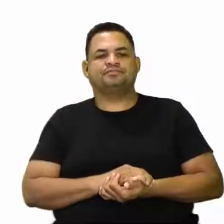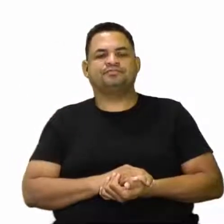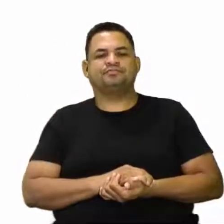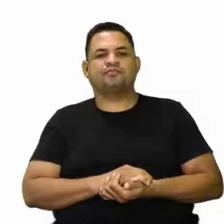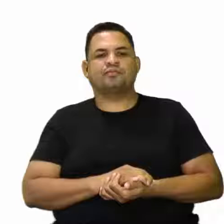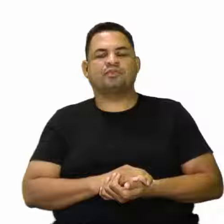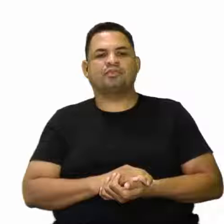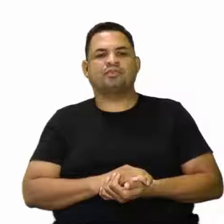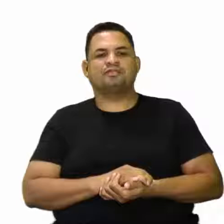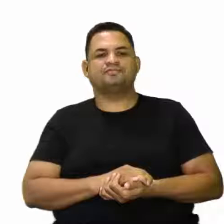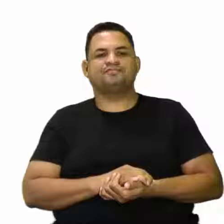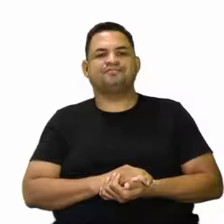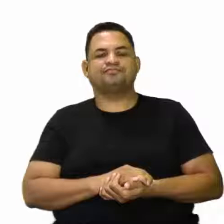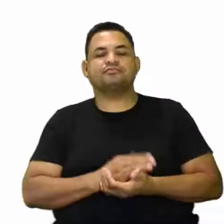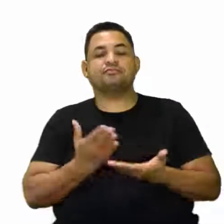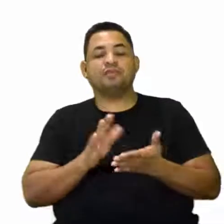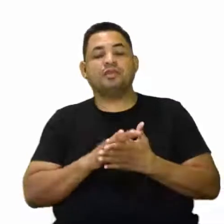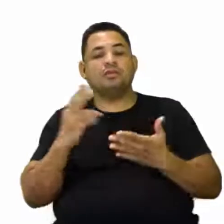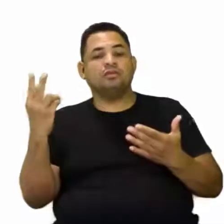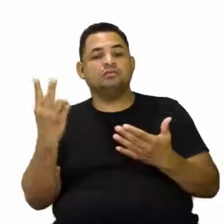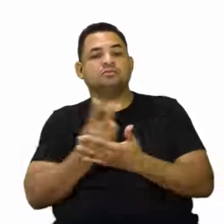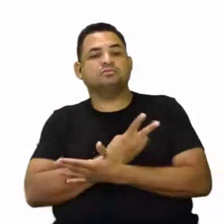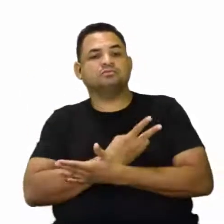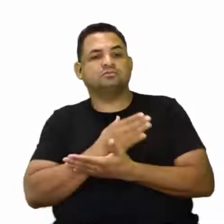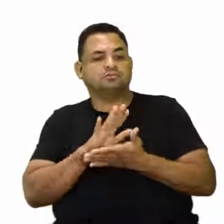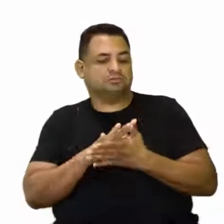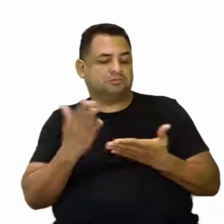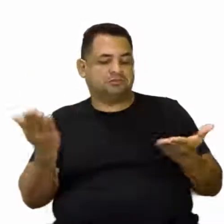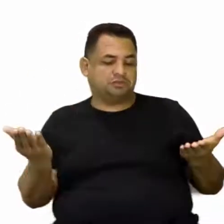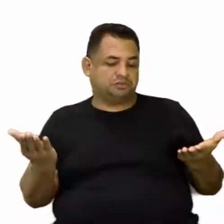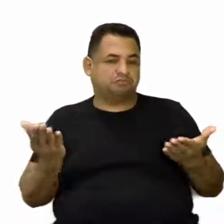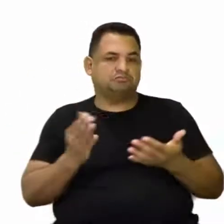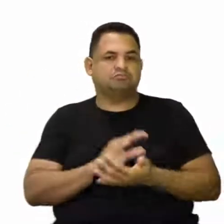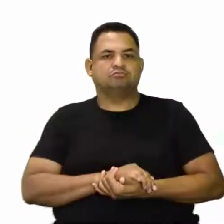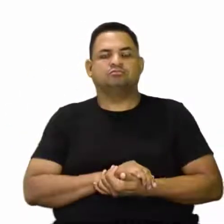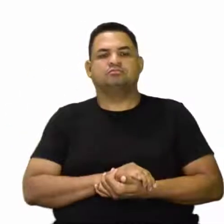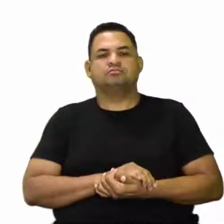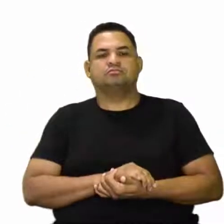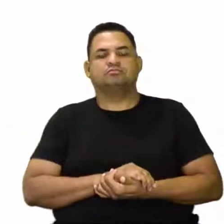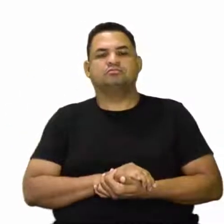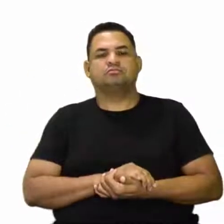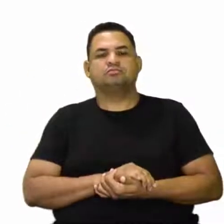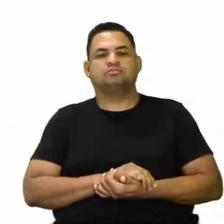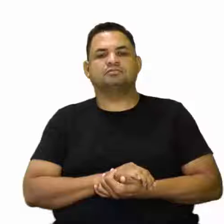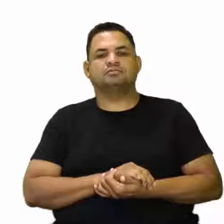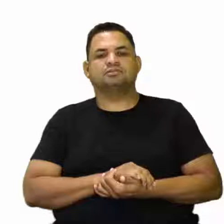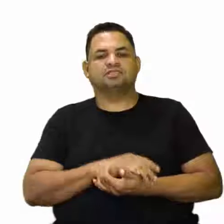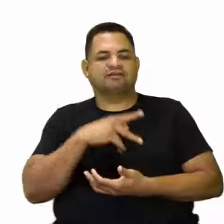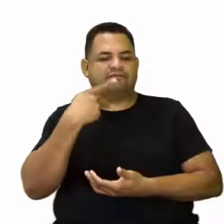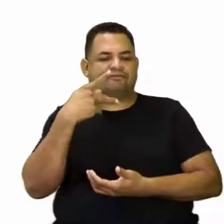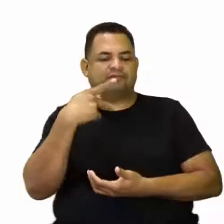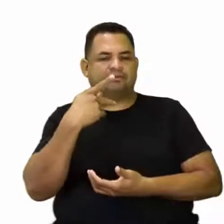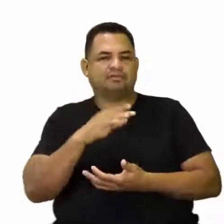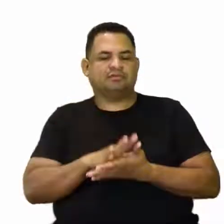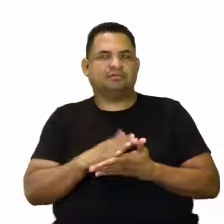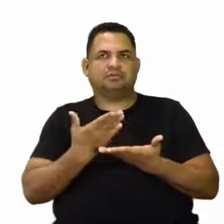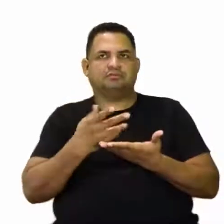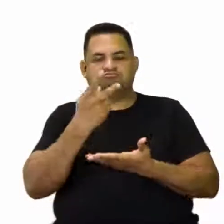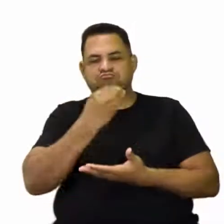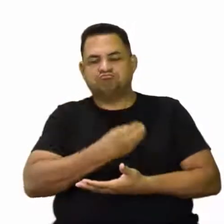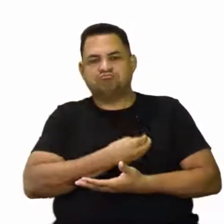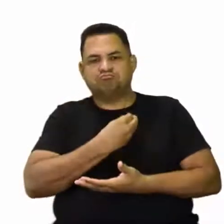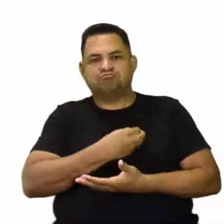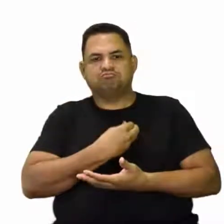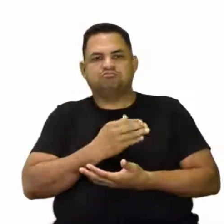conjugação verbal de um feito que já ocorreu, então é algo que já aconteceu, é falando da vida de alguém. Então podemos dizer